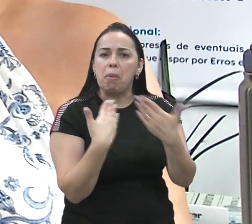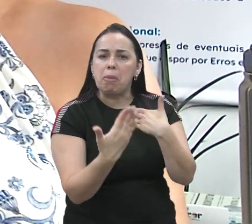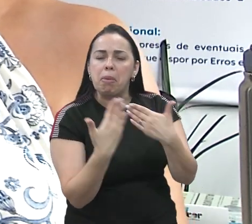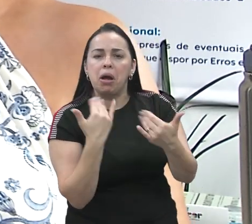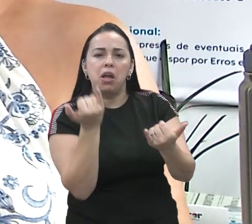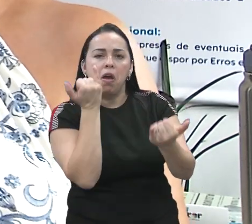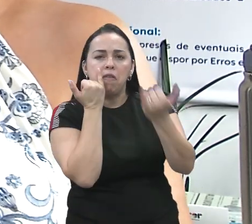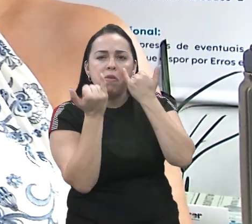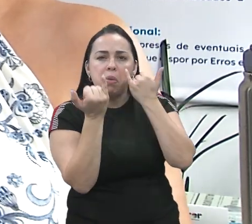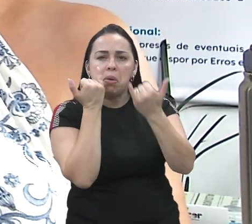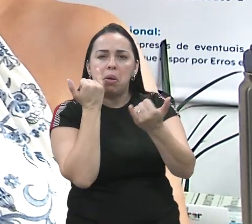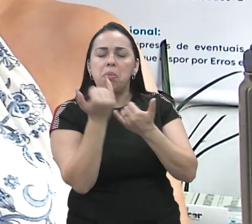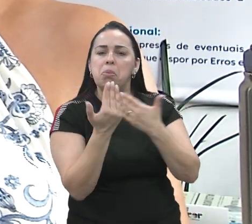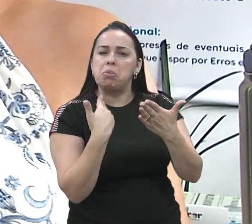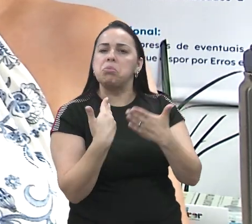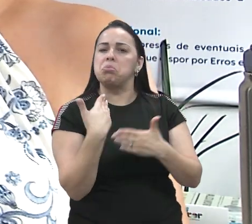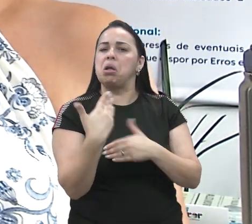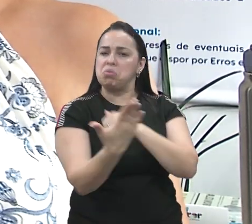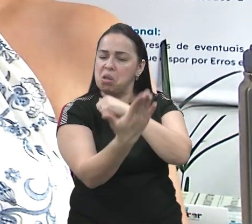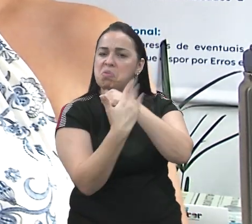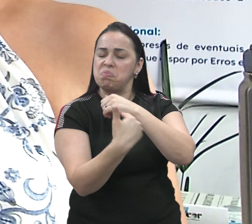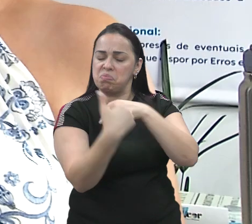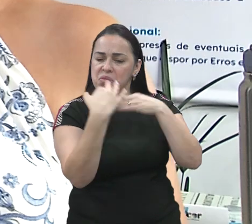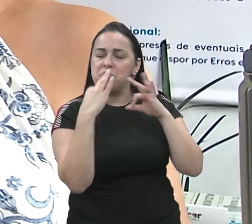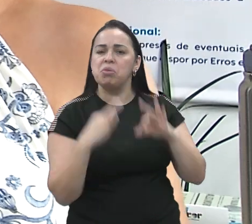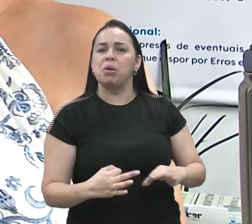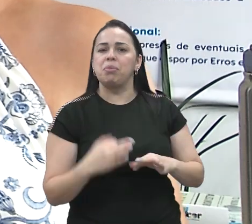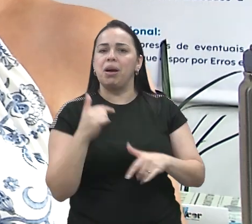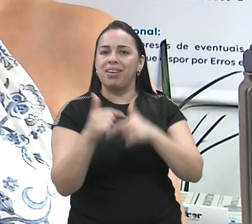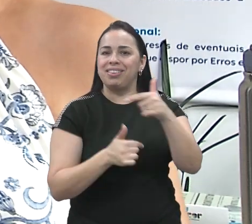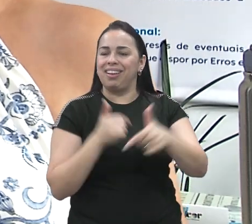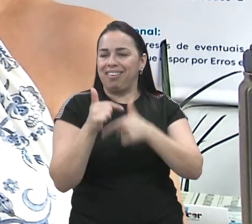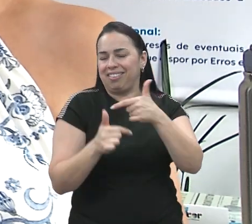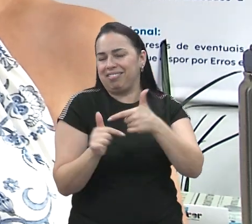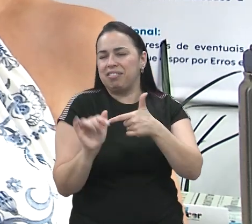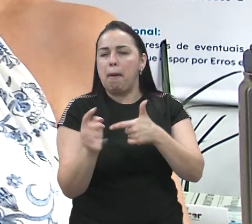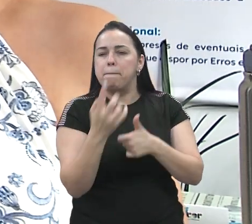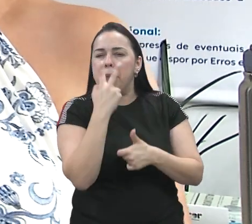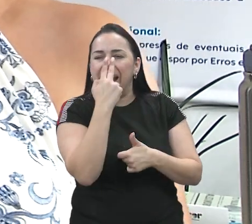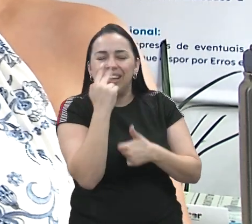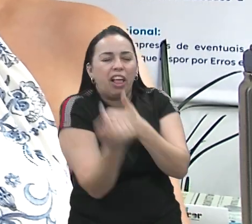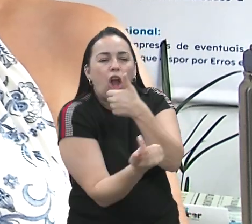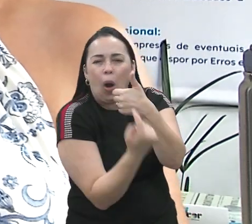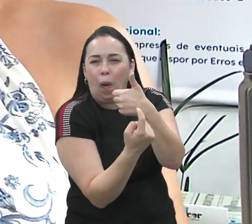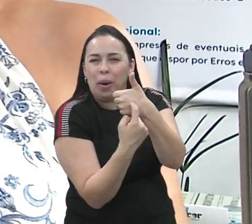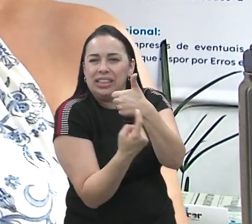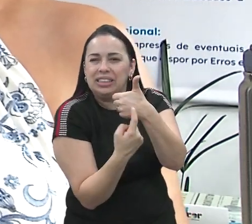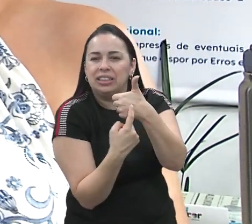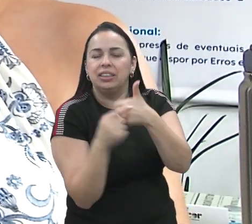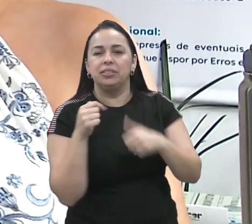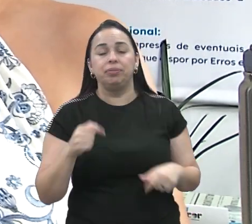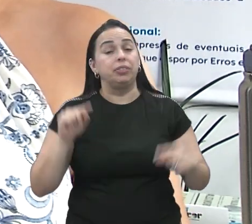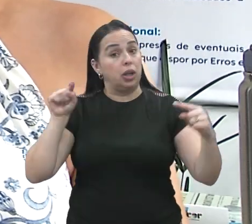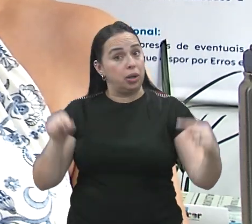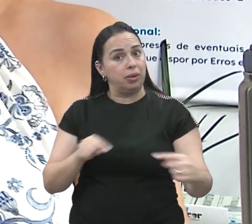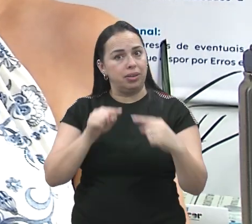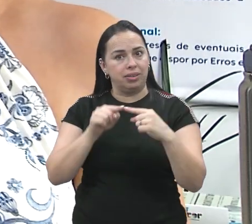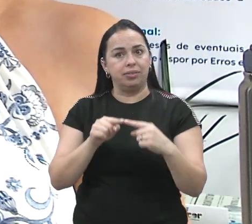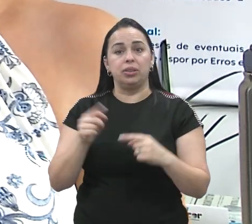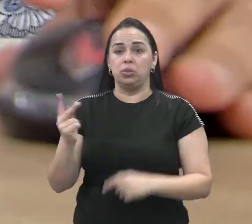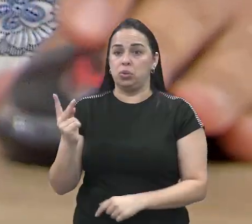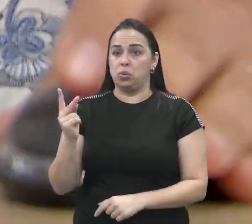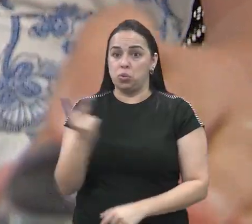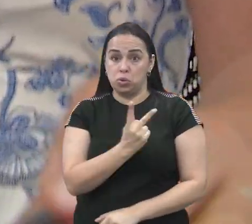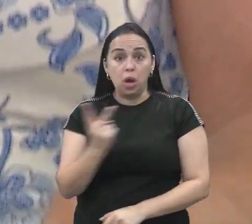um network mesmo, até informal. Deu certo, né? Deu um match, vamos colocar assim, em termos do que eles precisavam